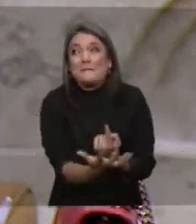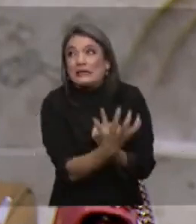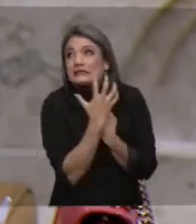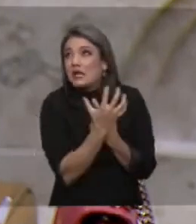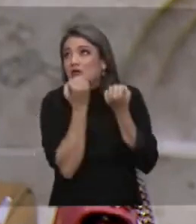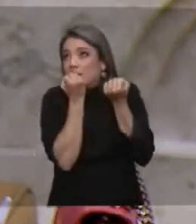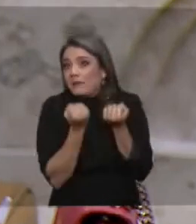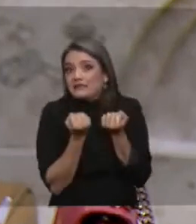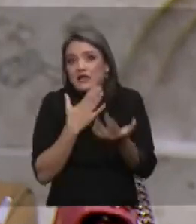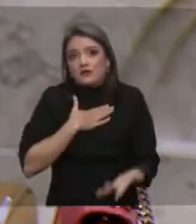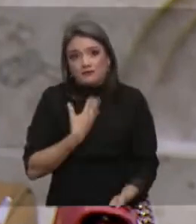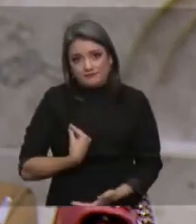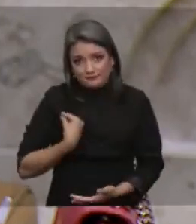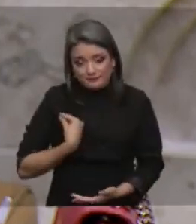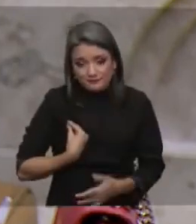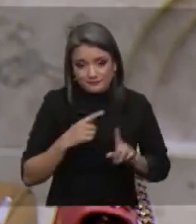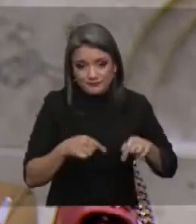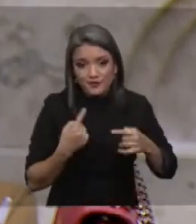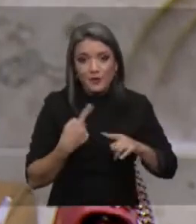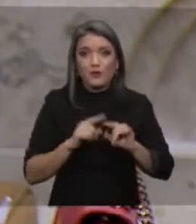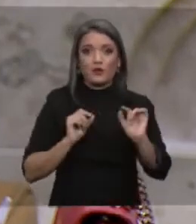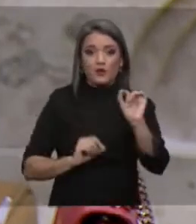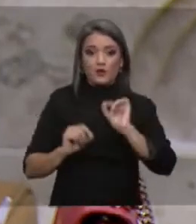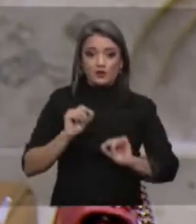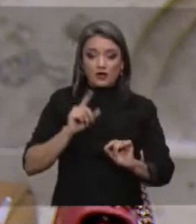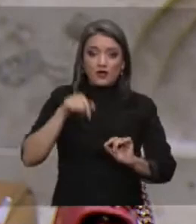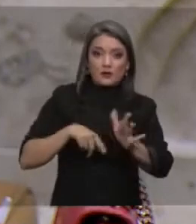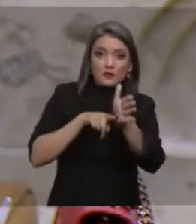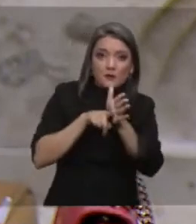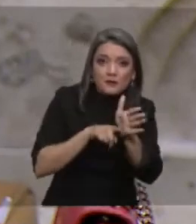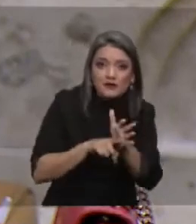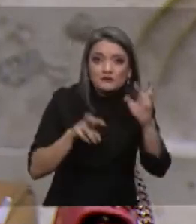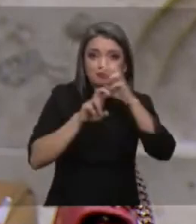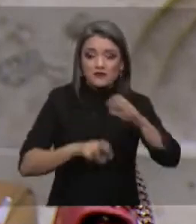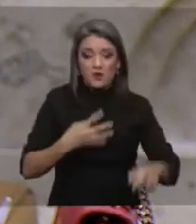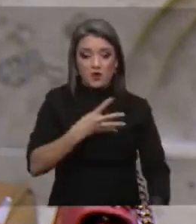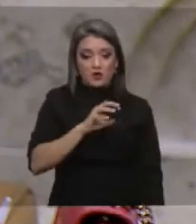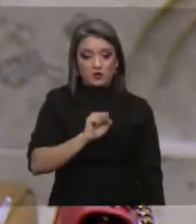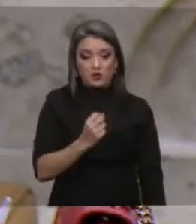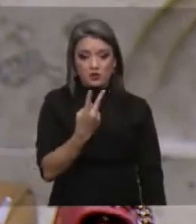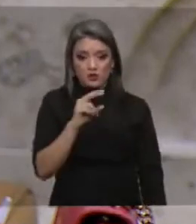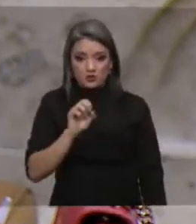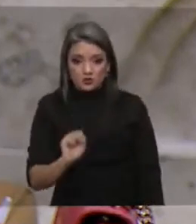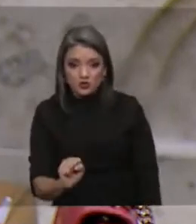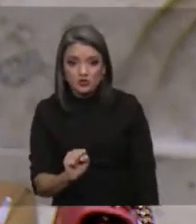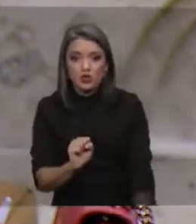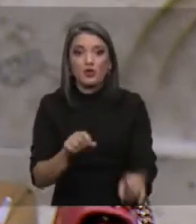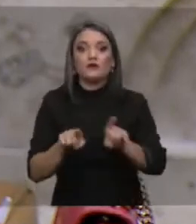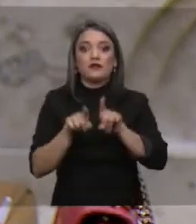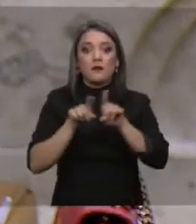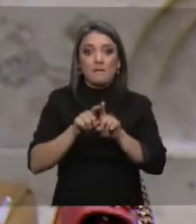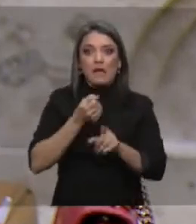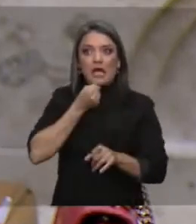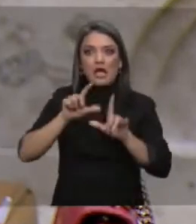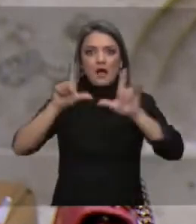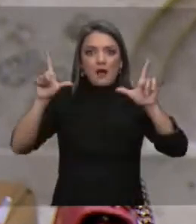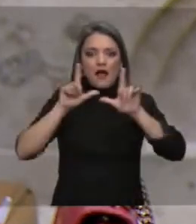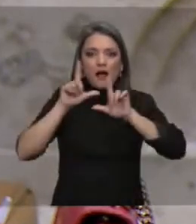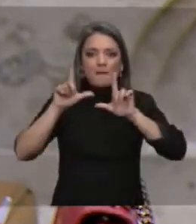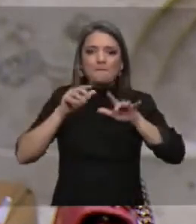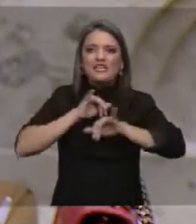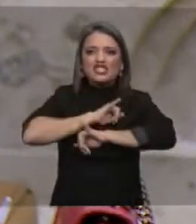estaria submetido, pois, conquanto figurasse como investigado no inquérito 4828 e malgrado a mídia divulgasse